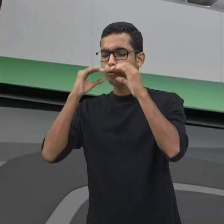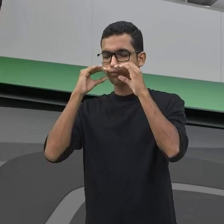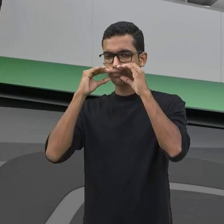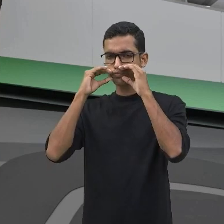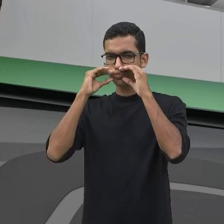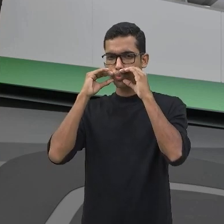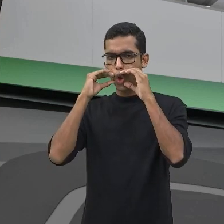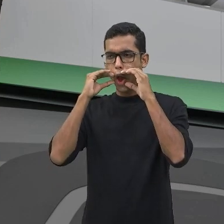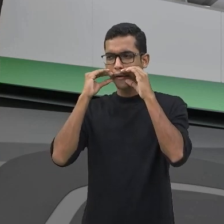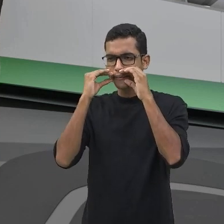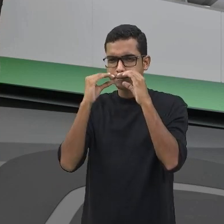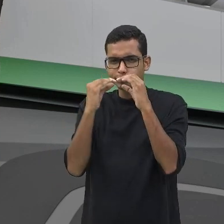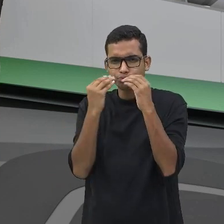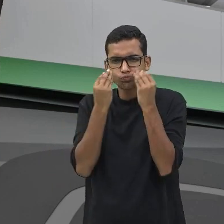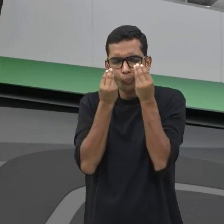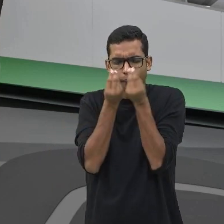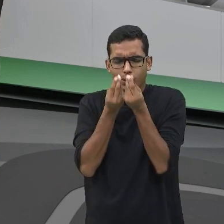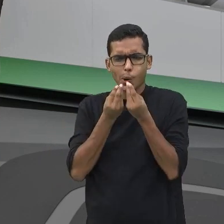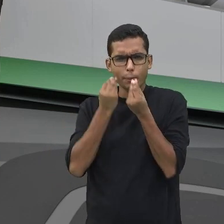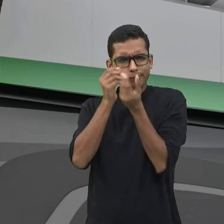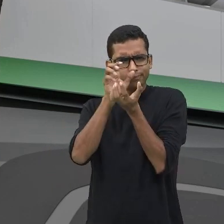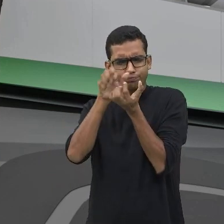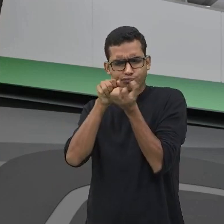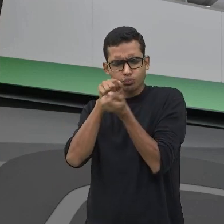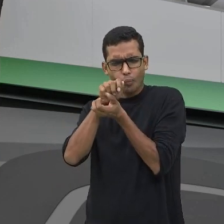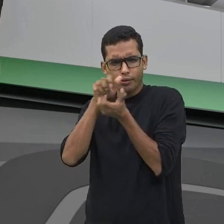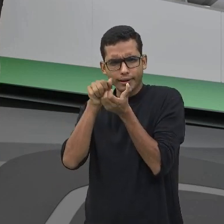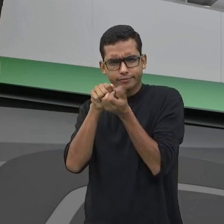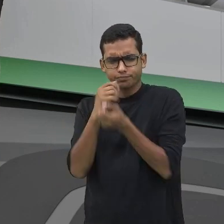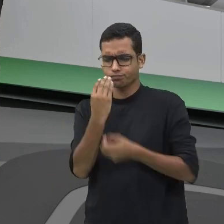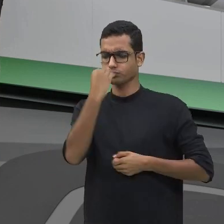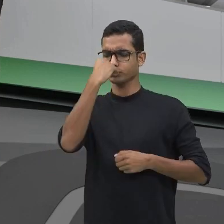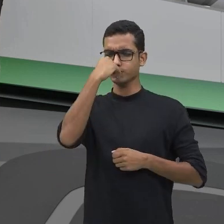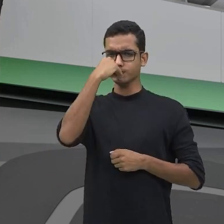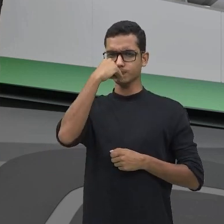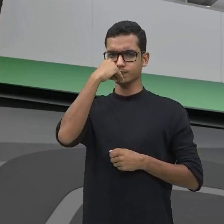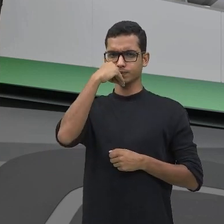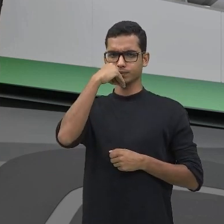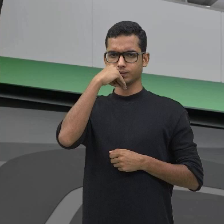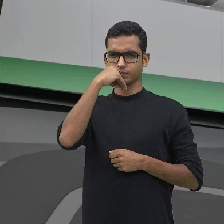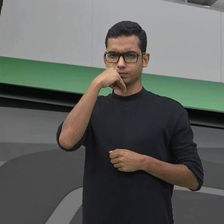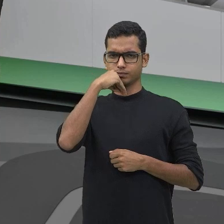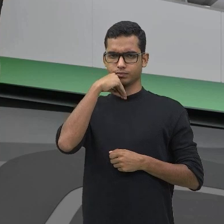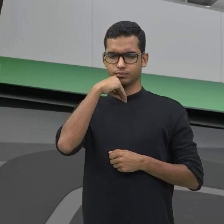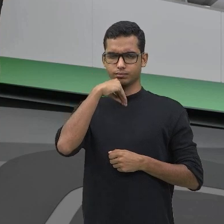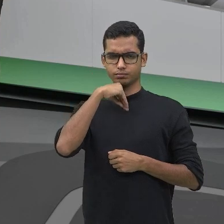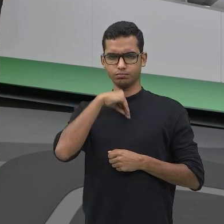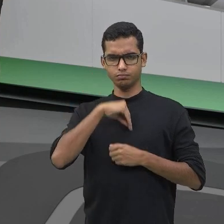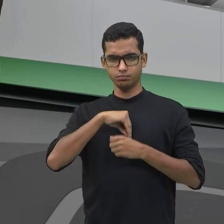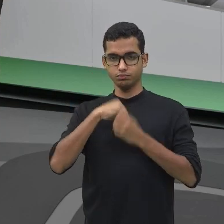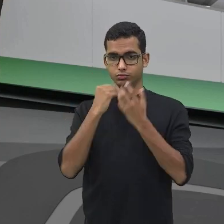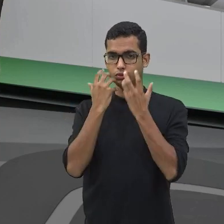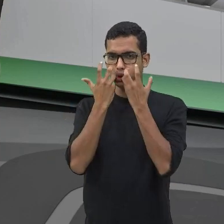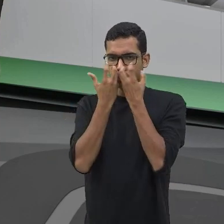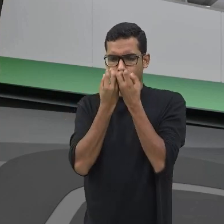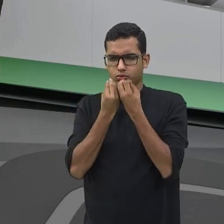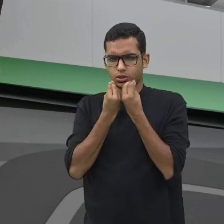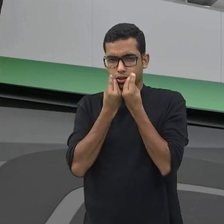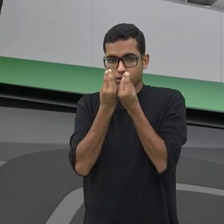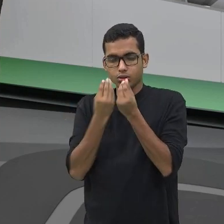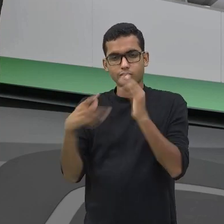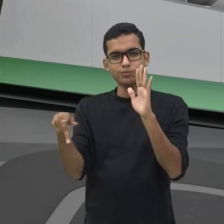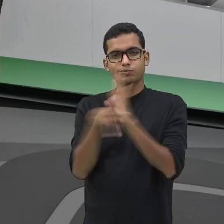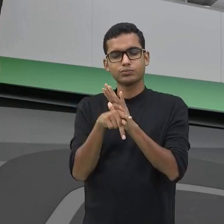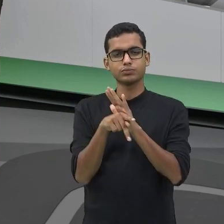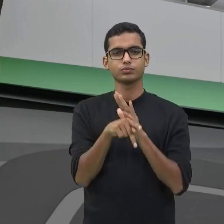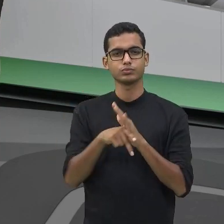boca, por causa da saliva, tá? Então, a saliva vai digerir o pão. Só que a carne